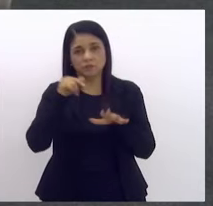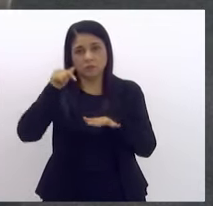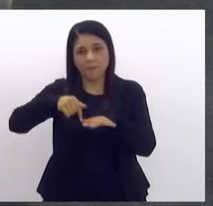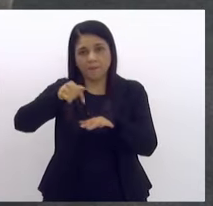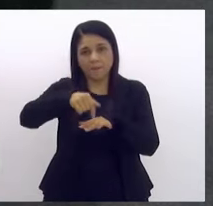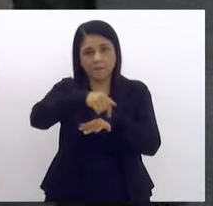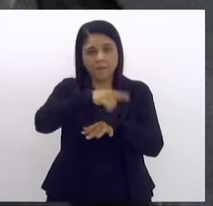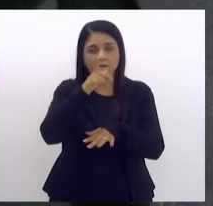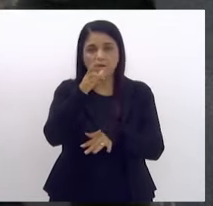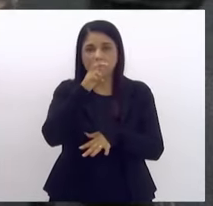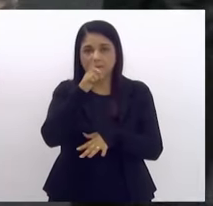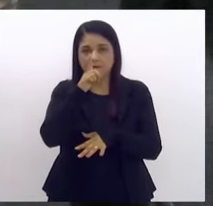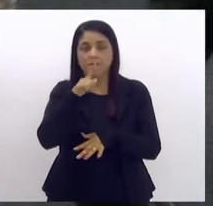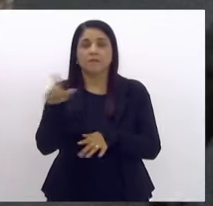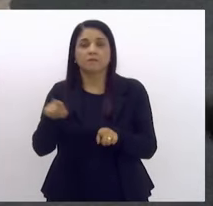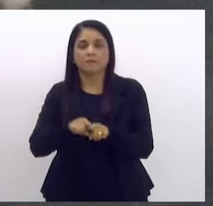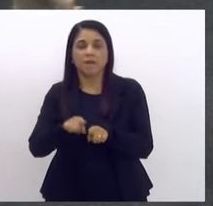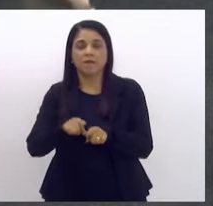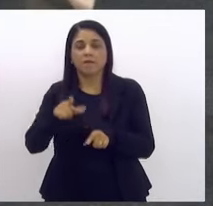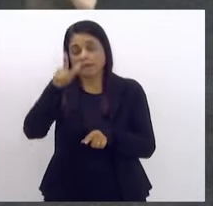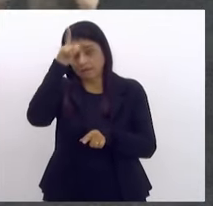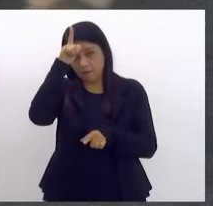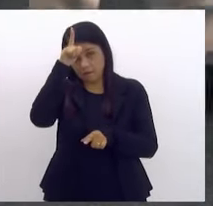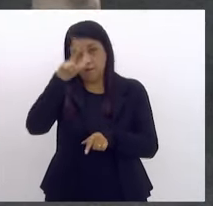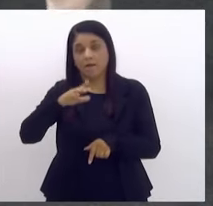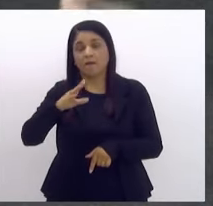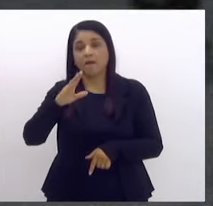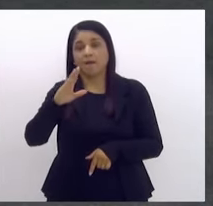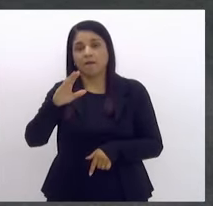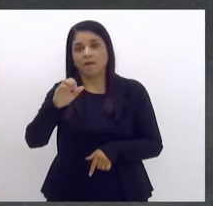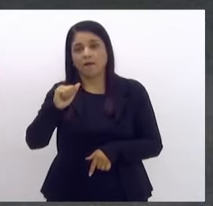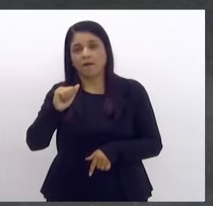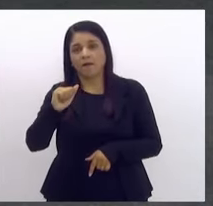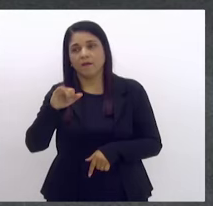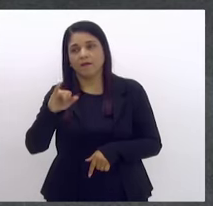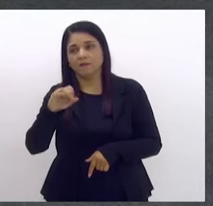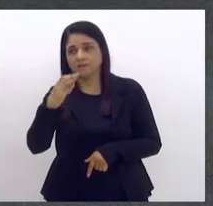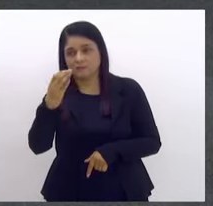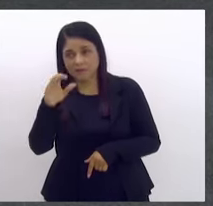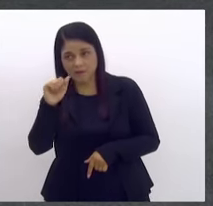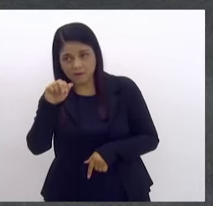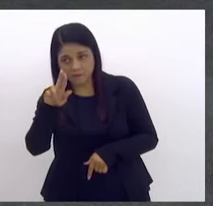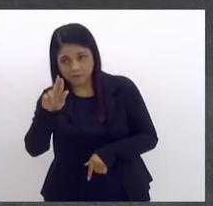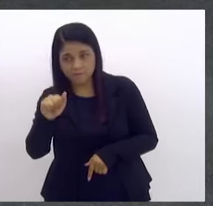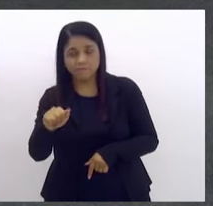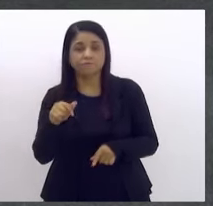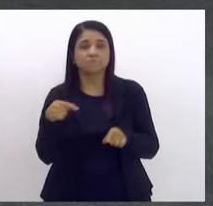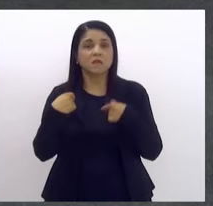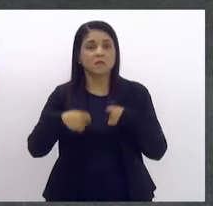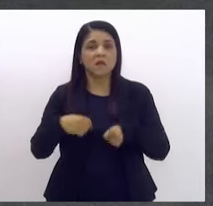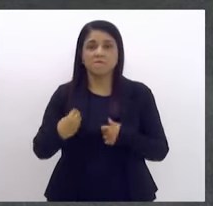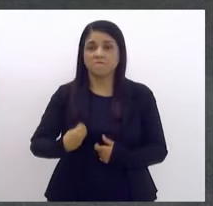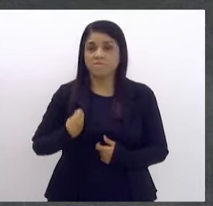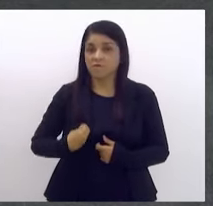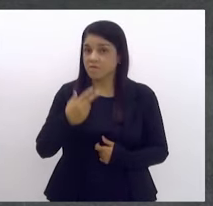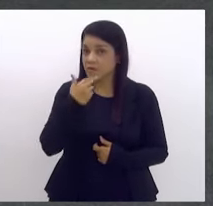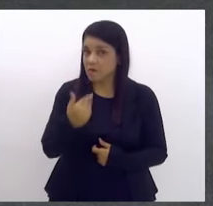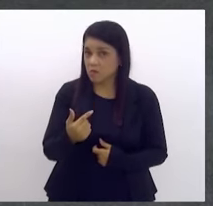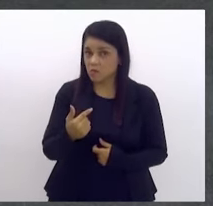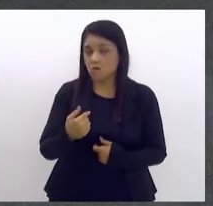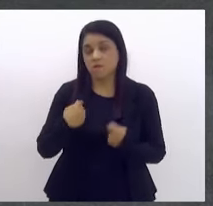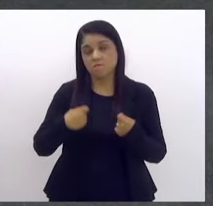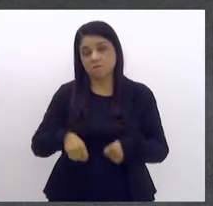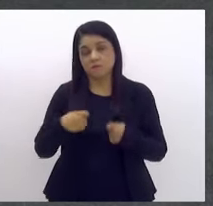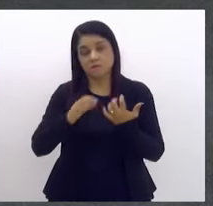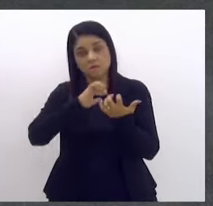é também uma responsabilidade nossa. E a nossa língua, ela é viva e precisa se adequar àqueles e aquelas